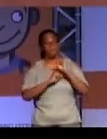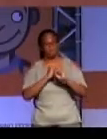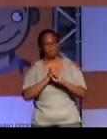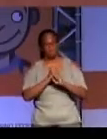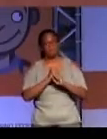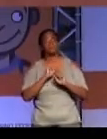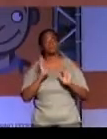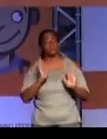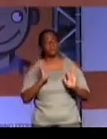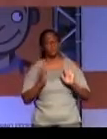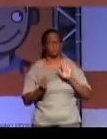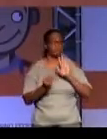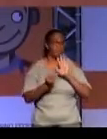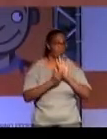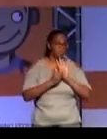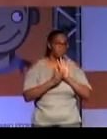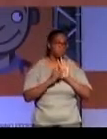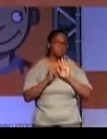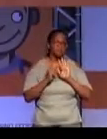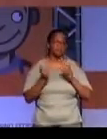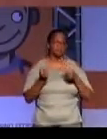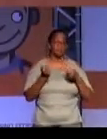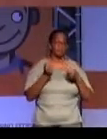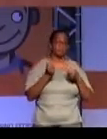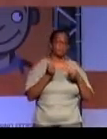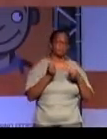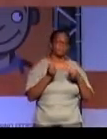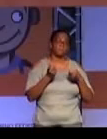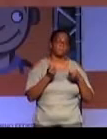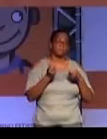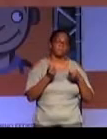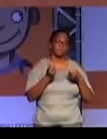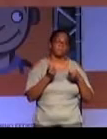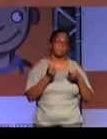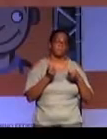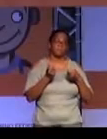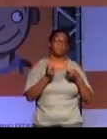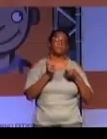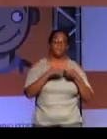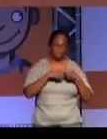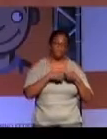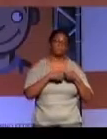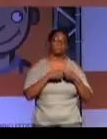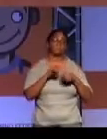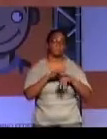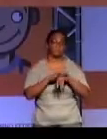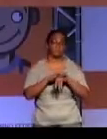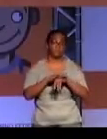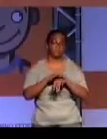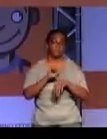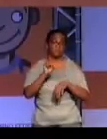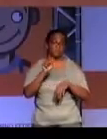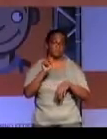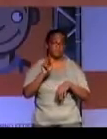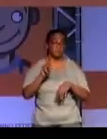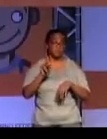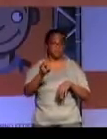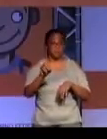já estabeleceu de volta a epidemia de sarampo, e hoje tem